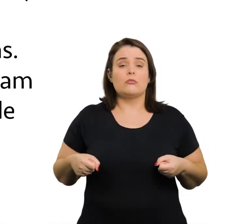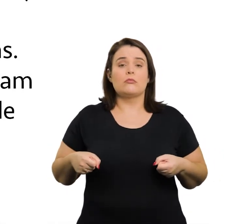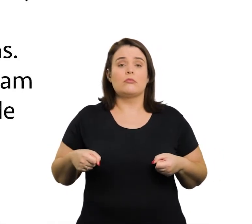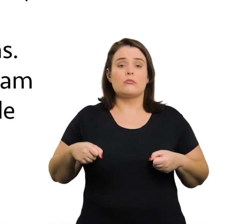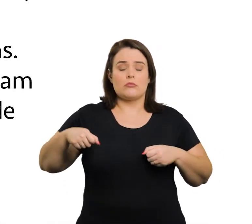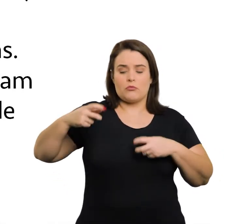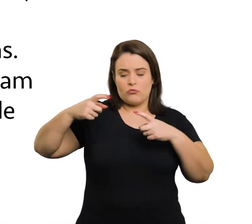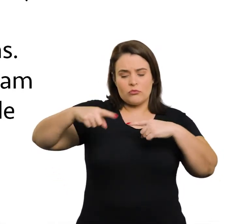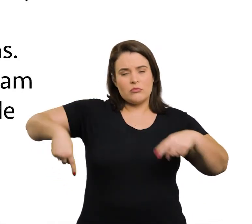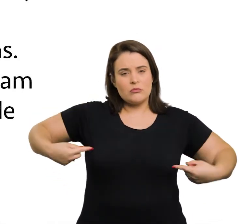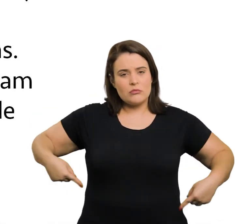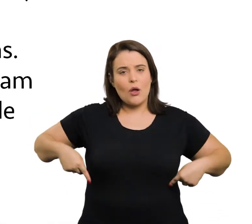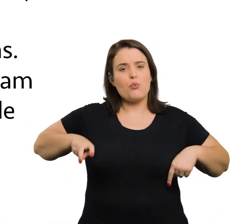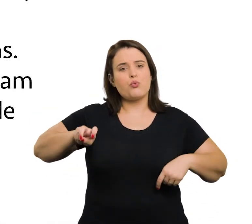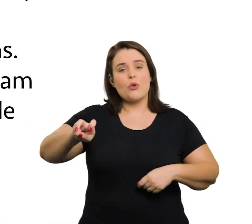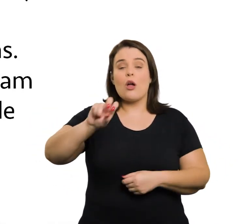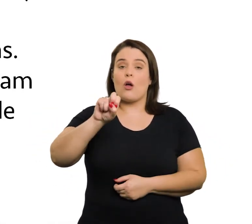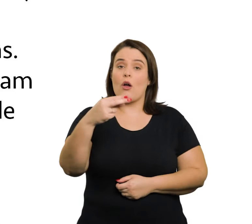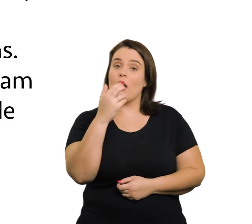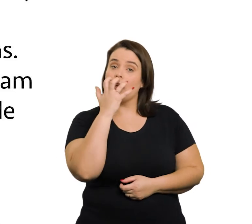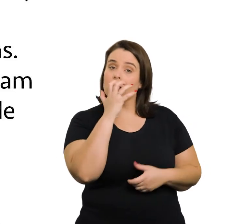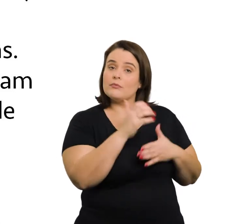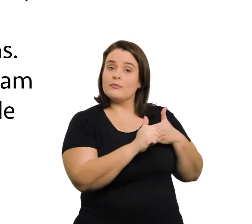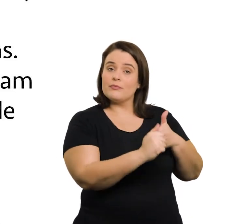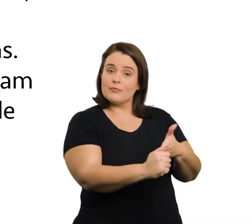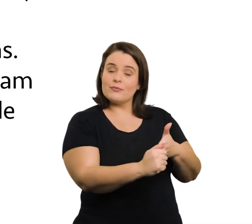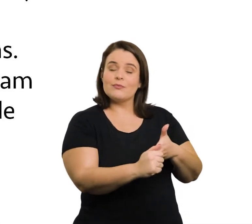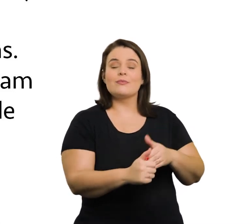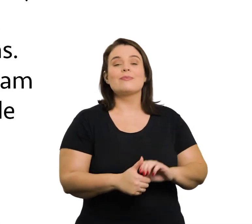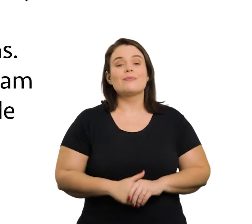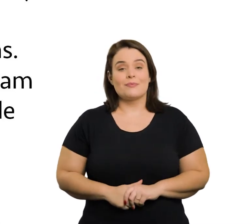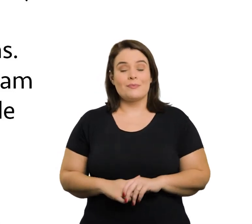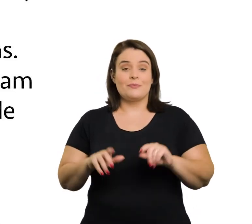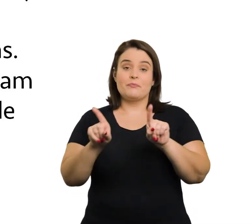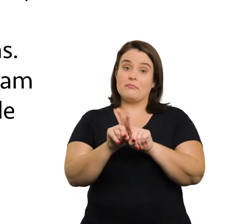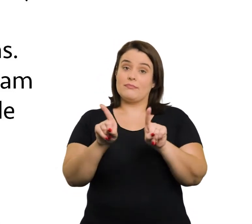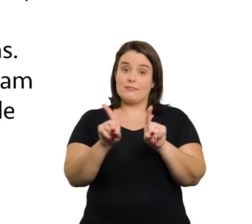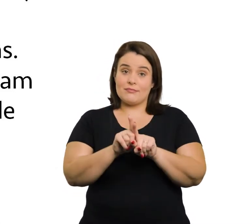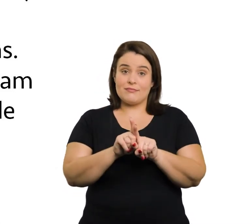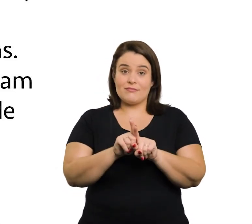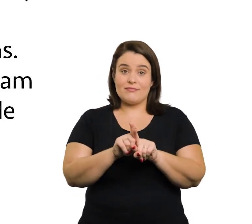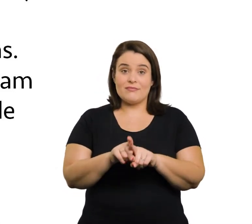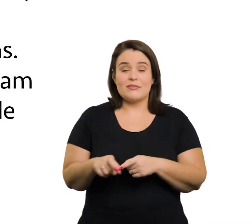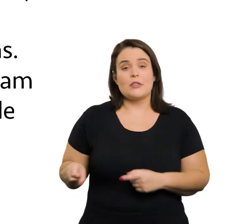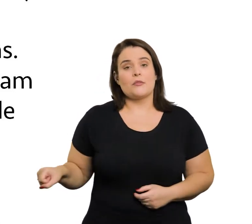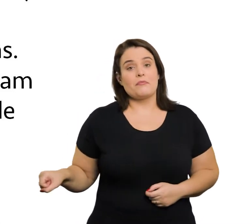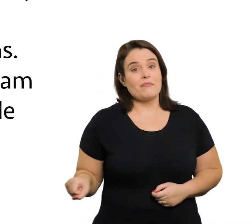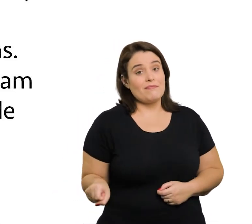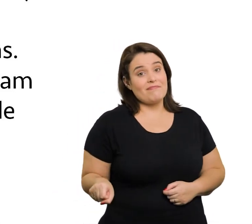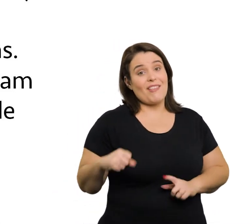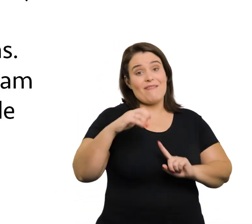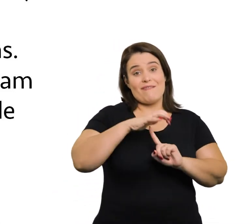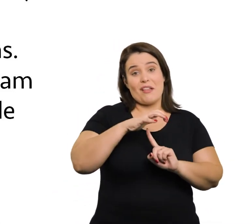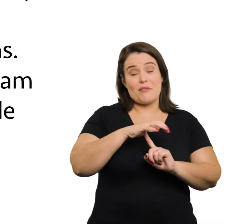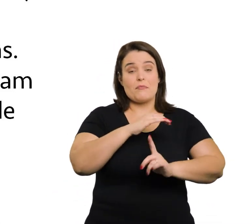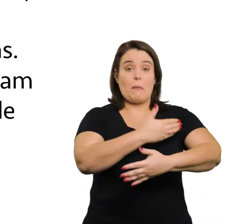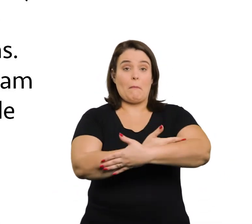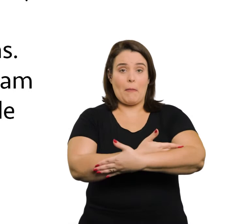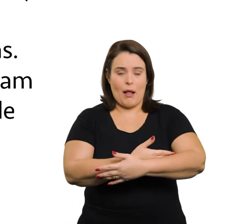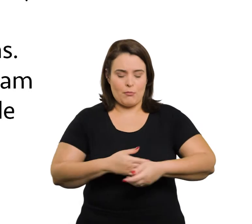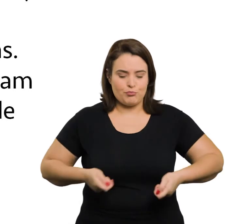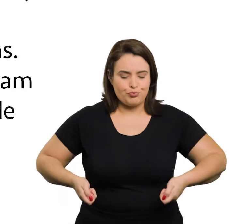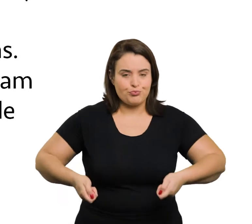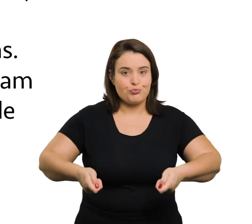muletas, andadores, cadeiras de rodas ou com a ajuda de cães-guias. E há ainda aquelas que se deslocam com carrinho de